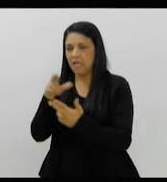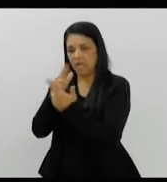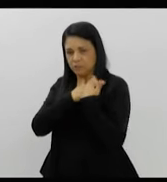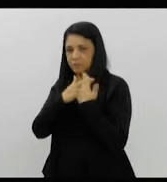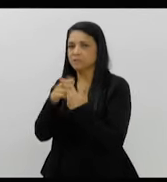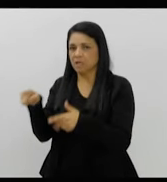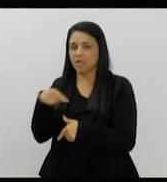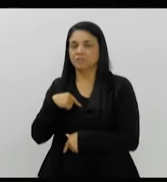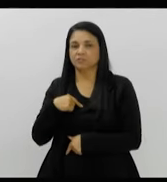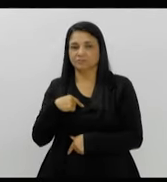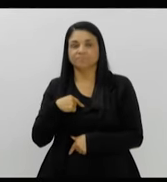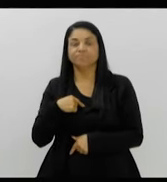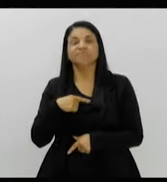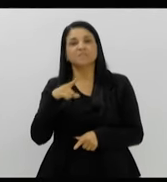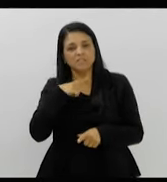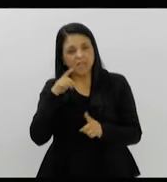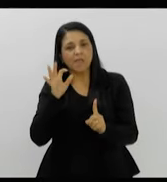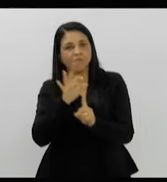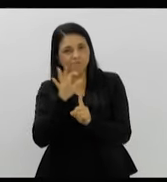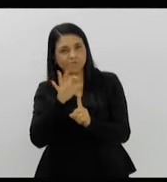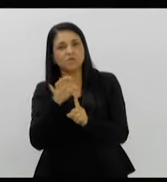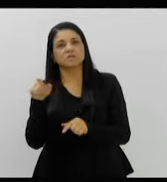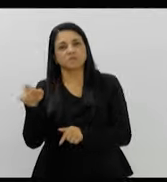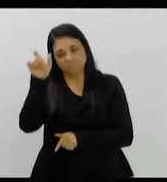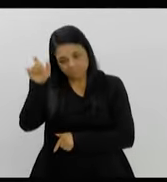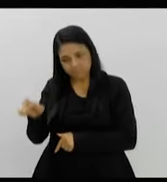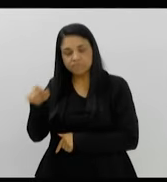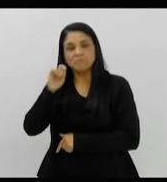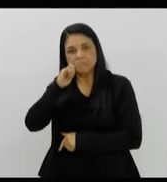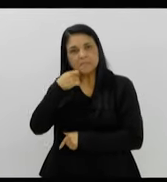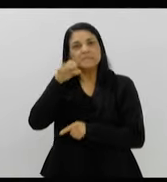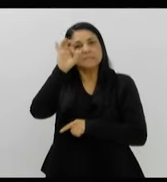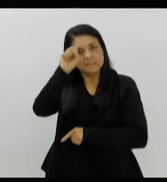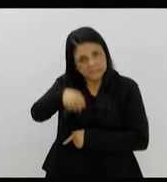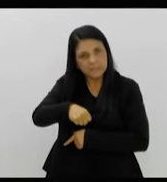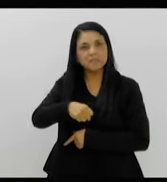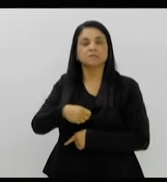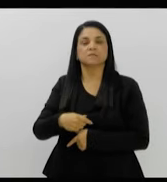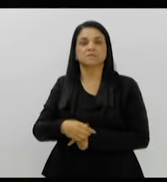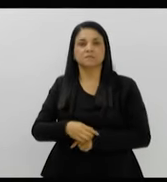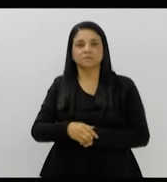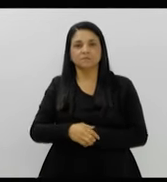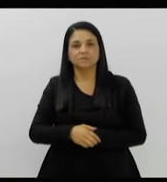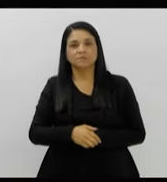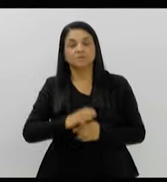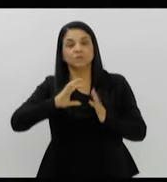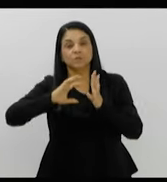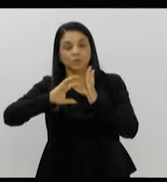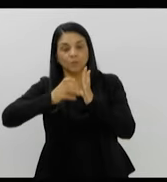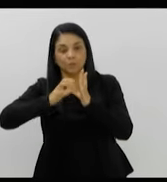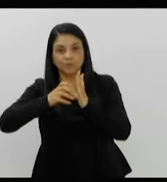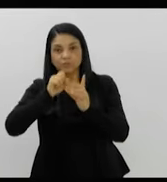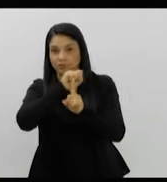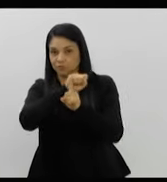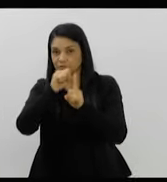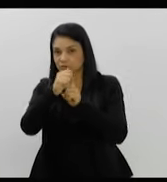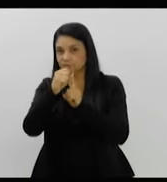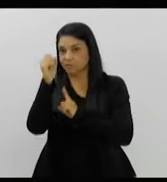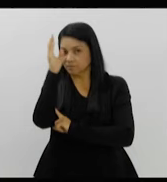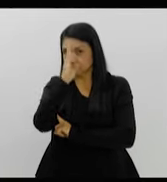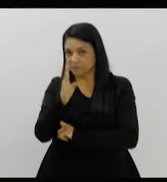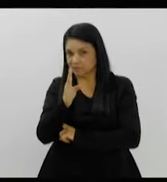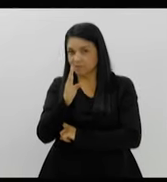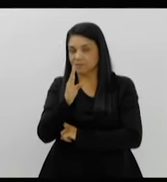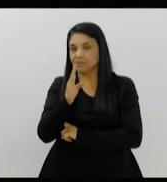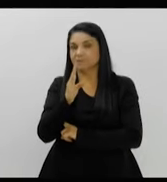as digitais dele estão aí sim pois bem o partido socialista brasileiro